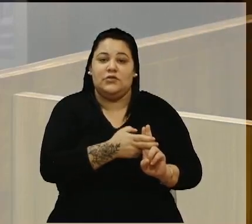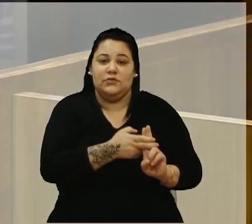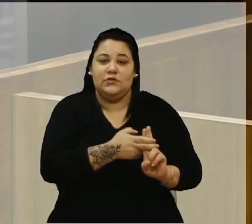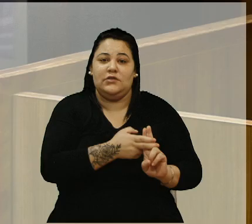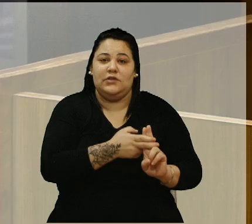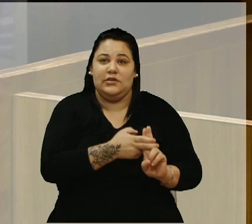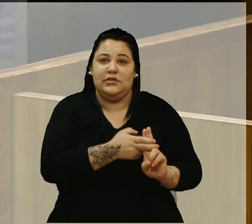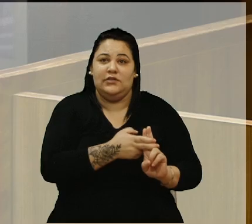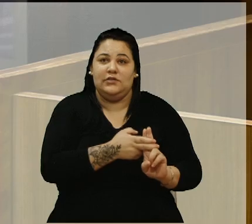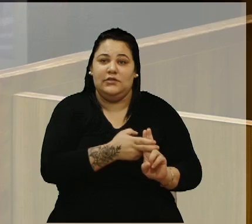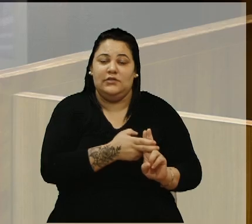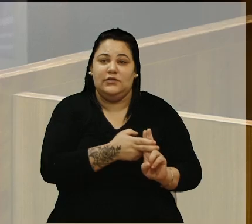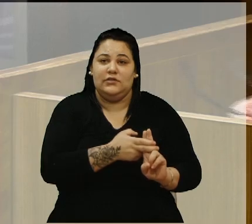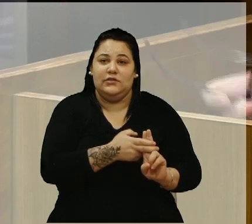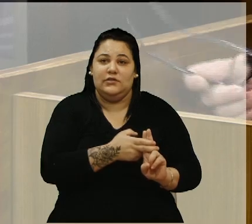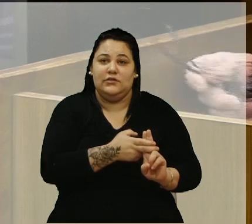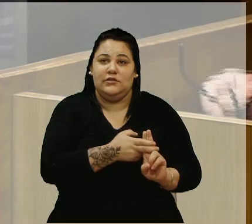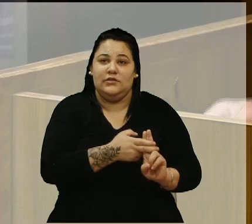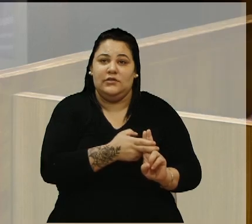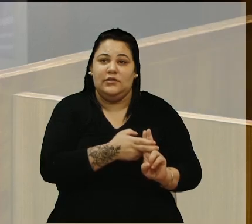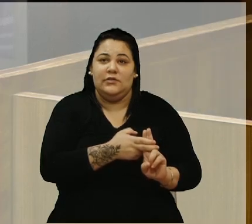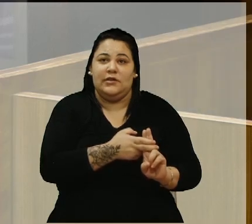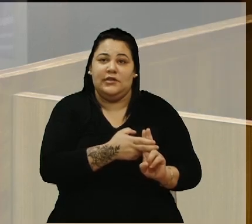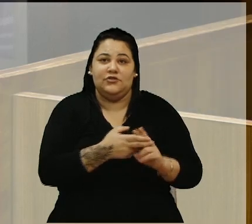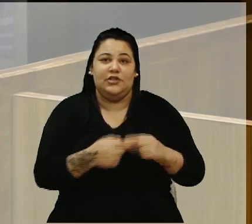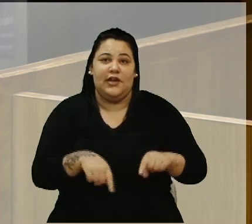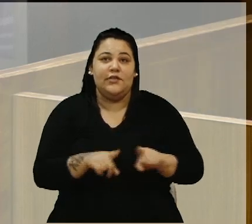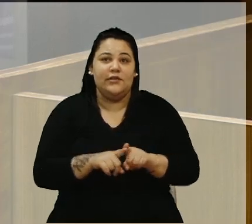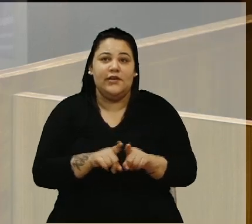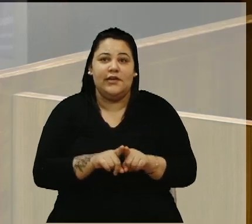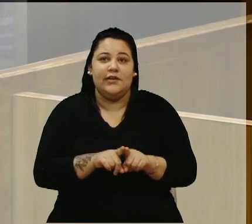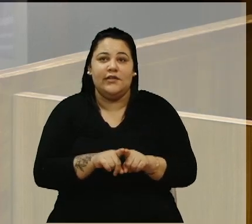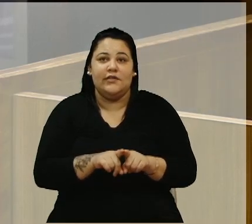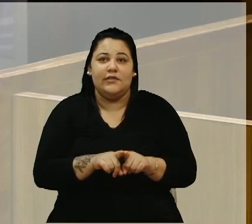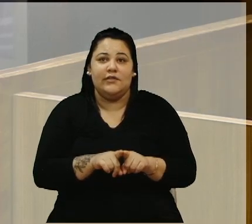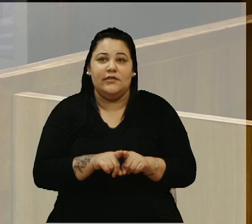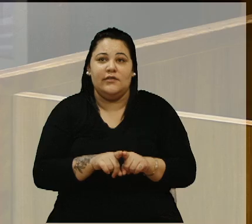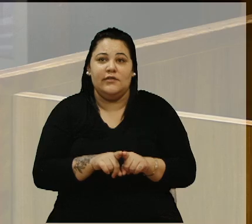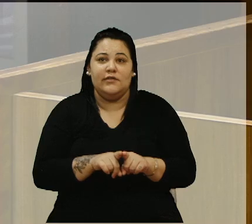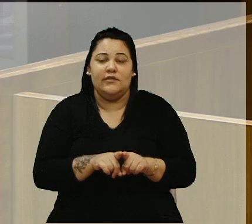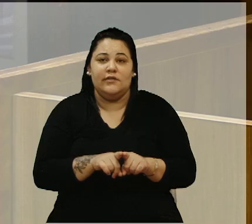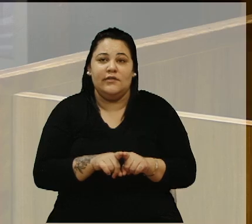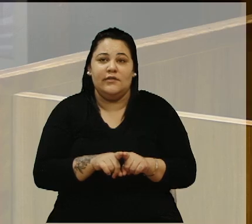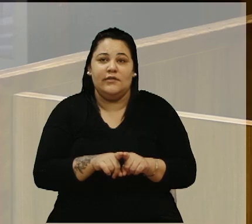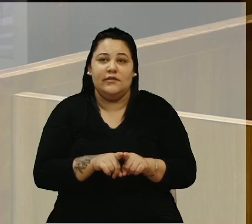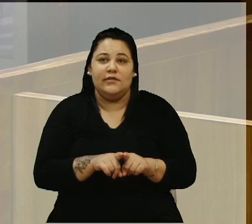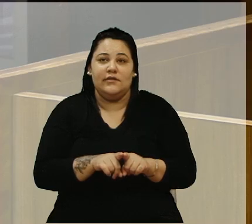população. Ninguém mais consegue pagar plano de saúde.